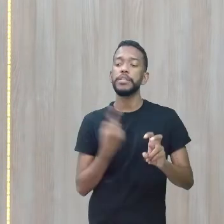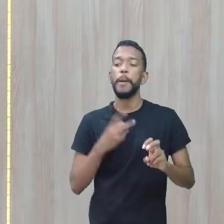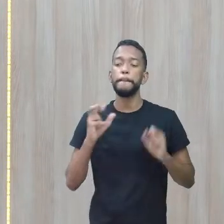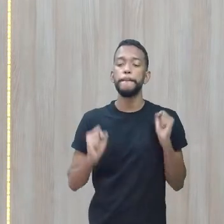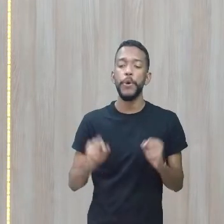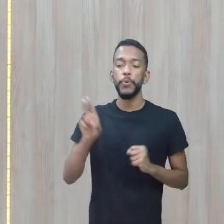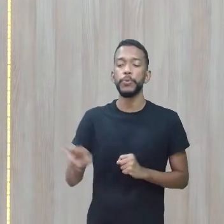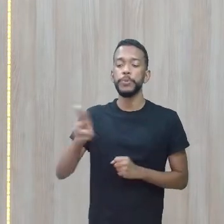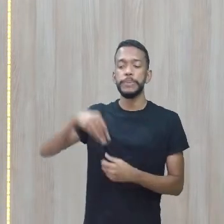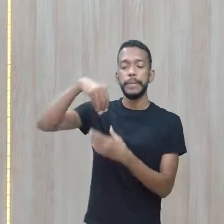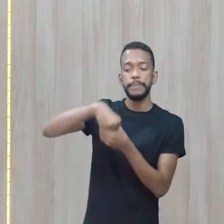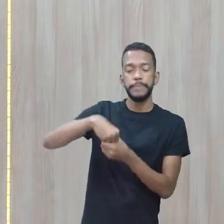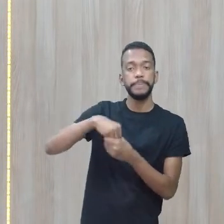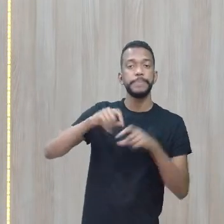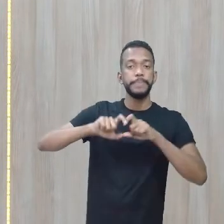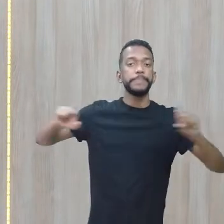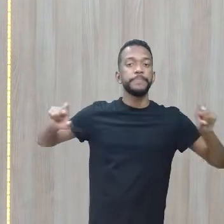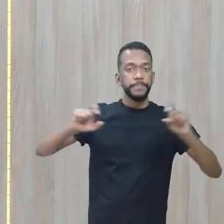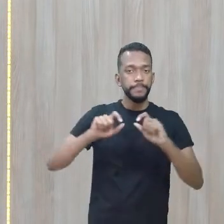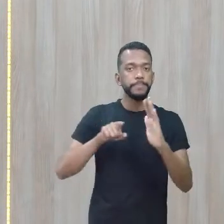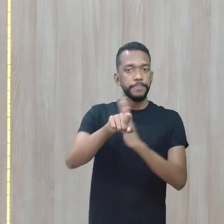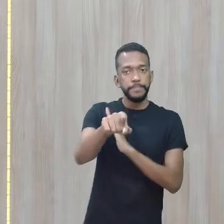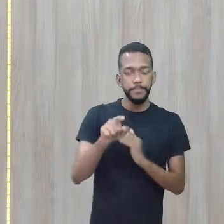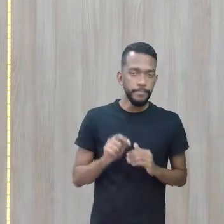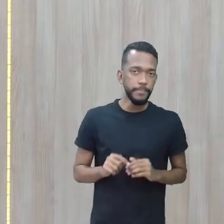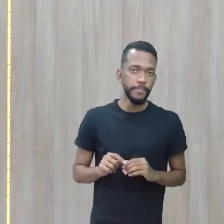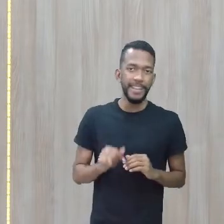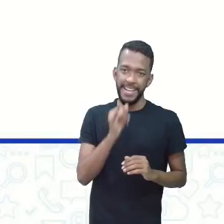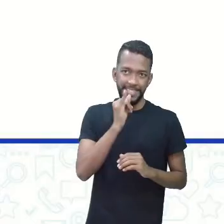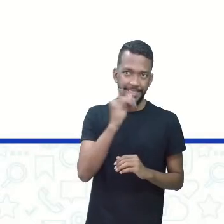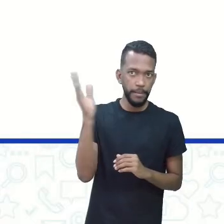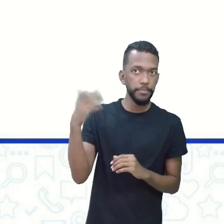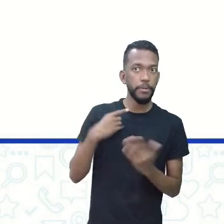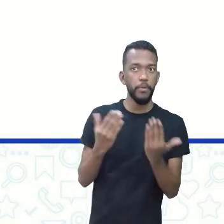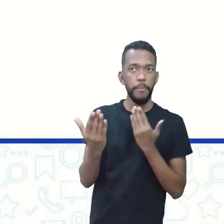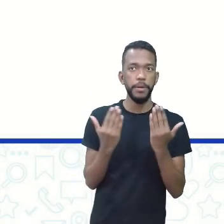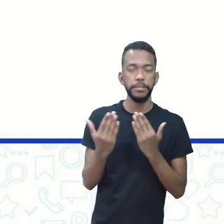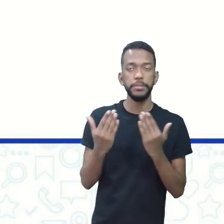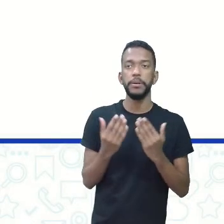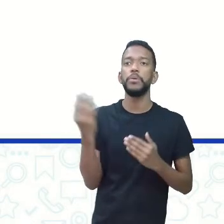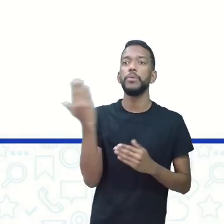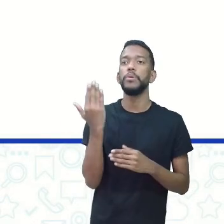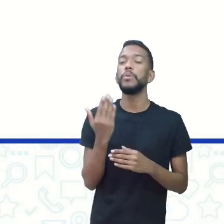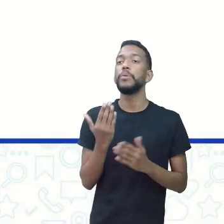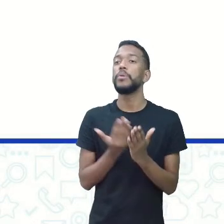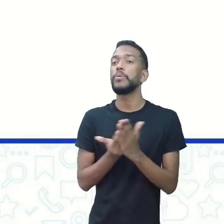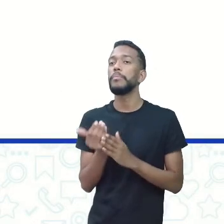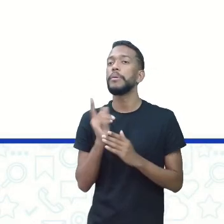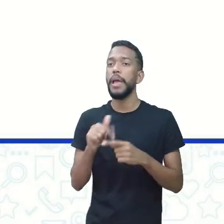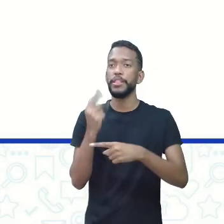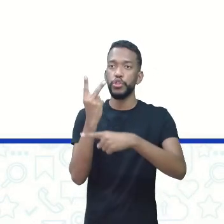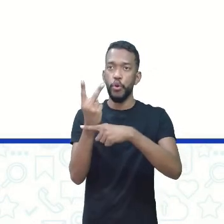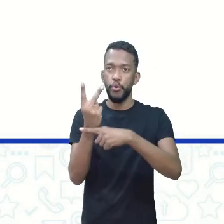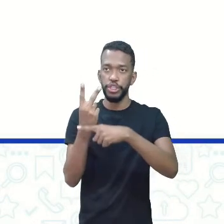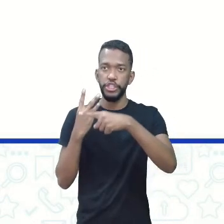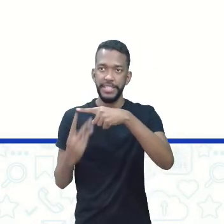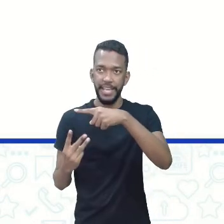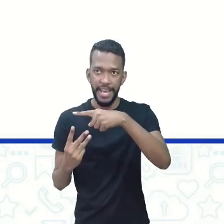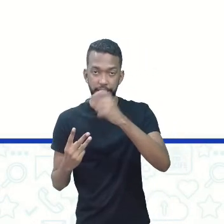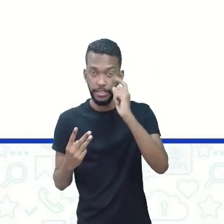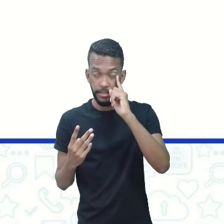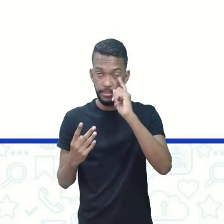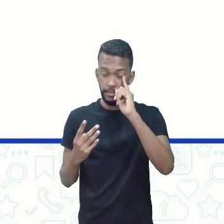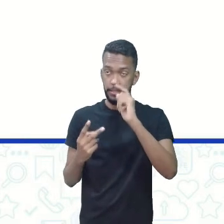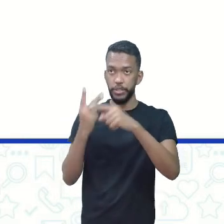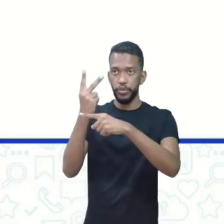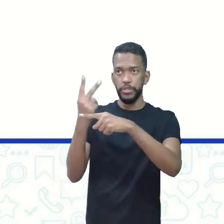posso usar nessa questão aqui, ó. A gente tem que a comparação inicial é de 2 meninos para 3 meninas, ó.